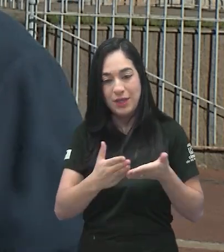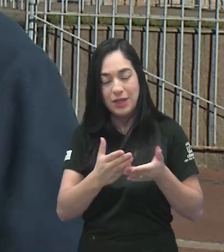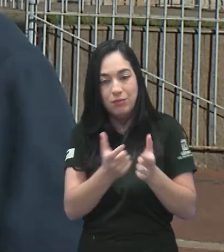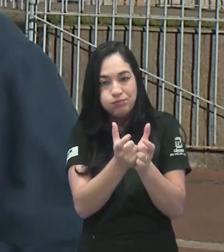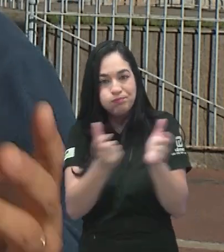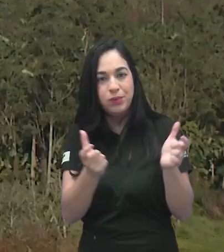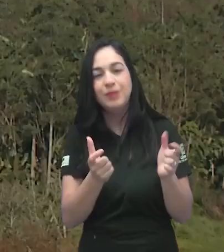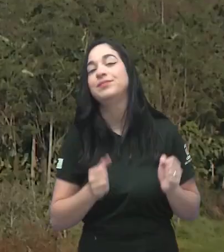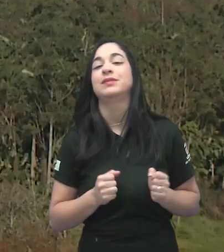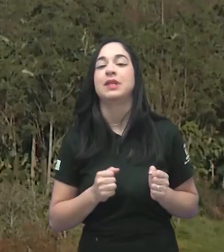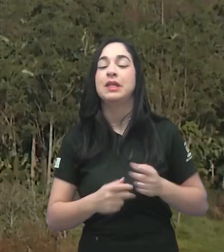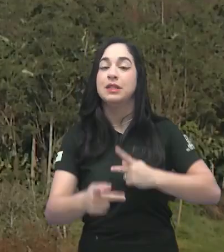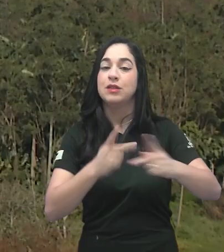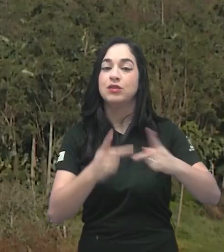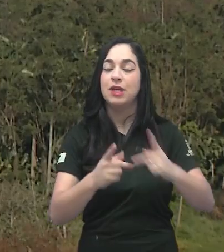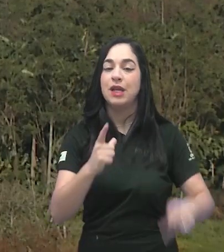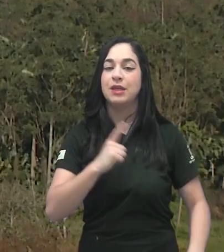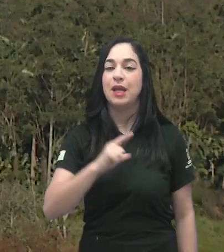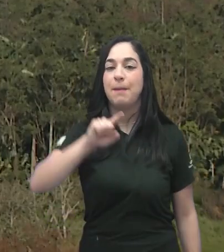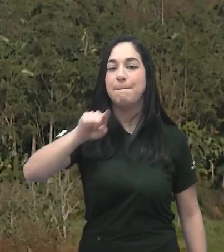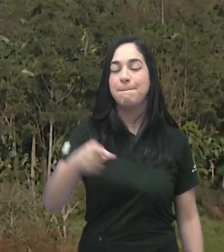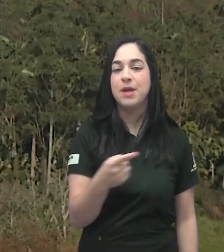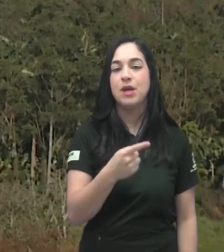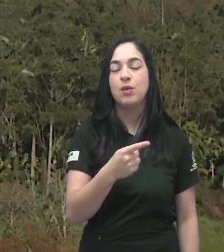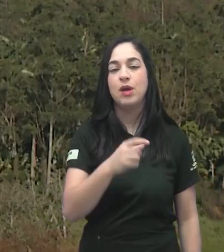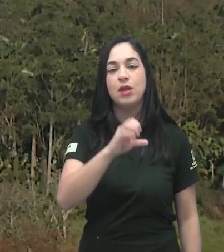cidade começa a expandir. São José dos Campos tem